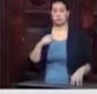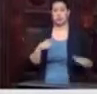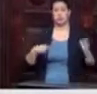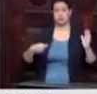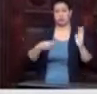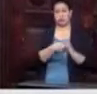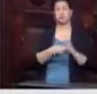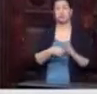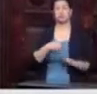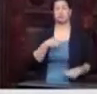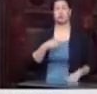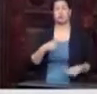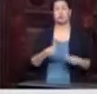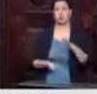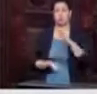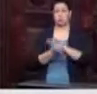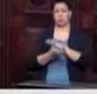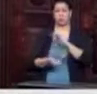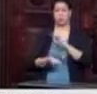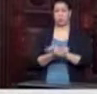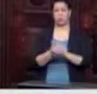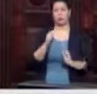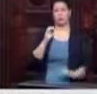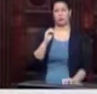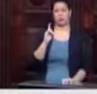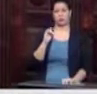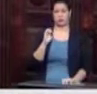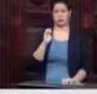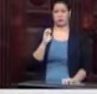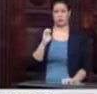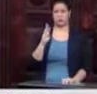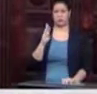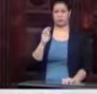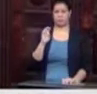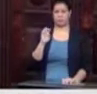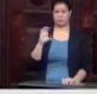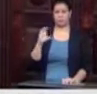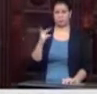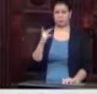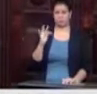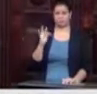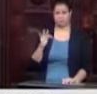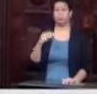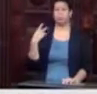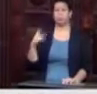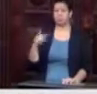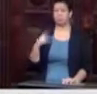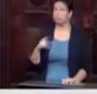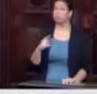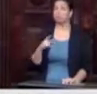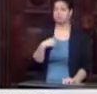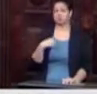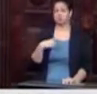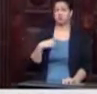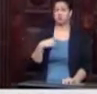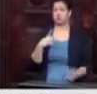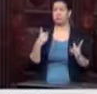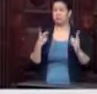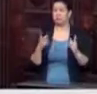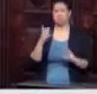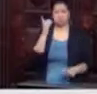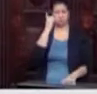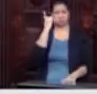Jaburu propina com a Odebrecht. Não tem nada parecido com isso que paire sobre